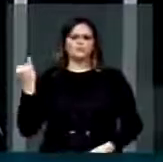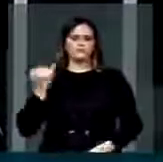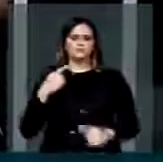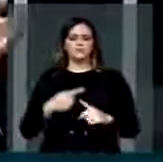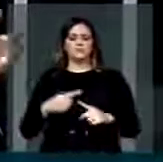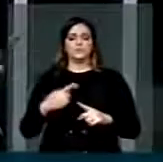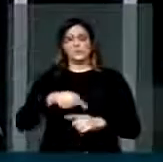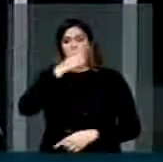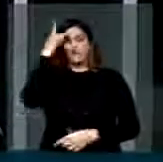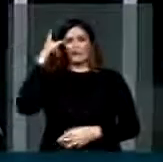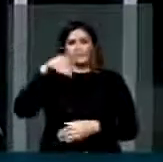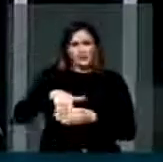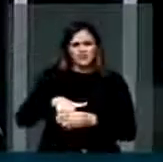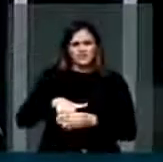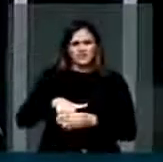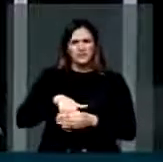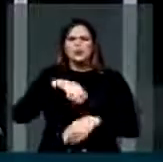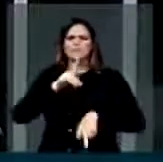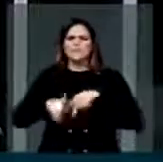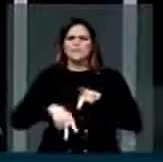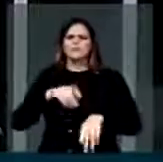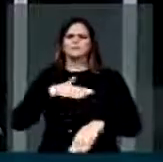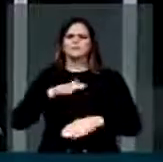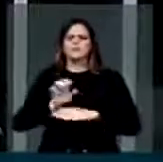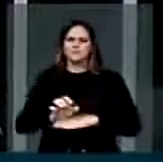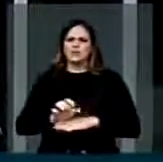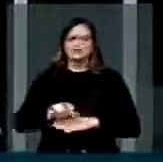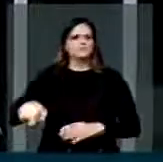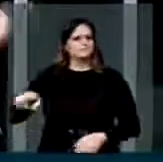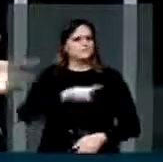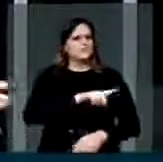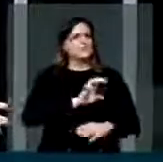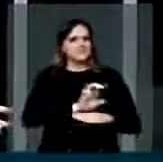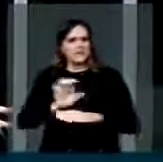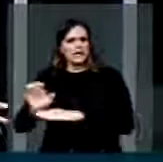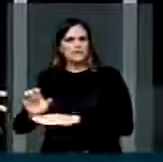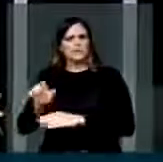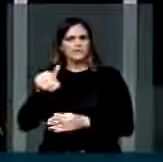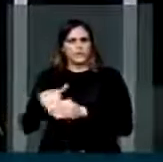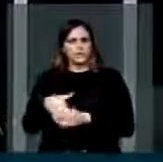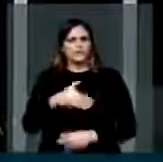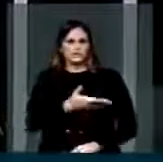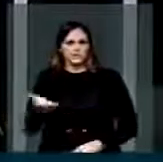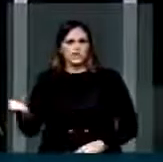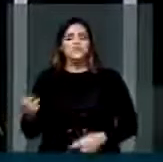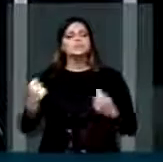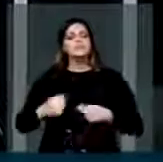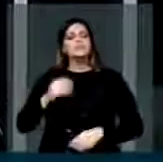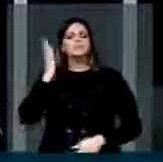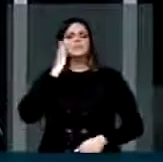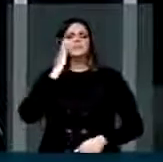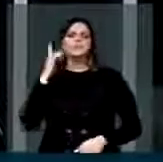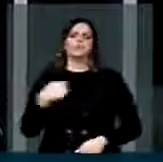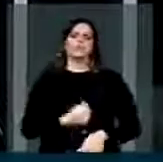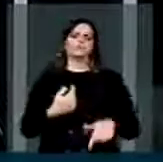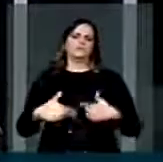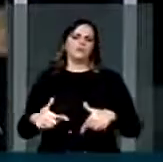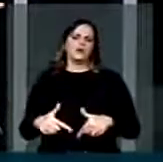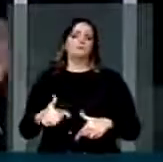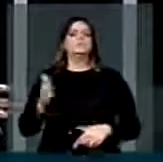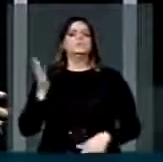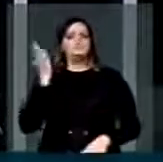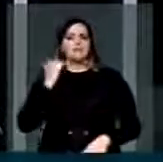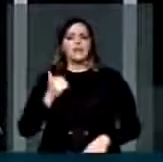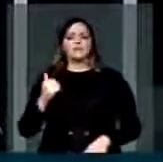o eleitor, a população do nosso estado de origem, tenha uma dimensão de que, apesar da gente ter sido eleito